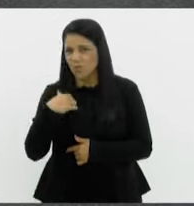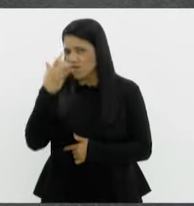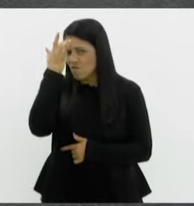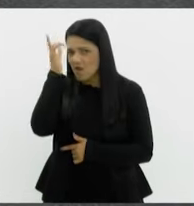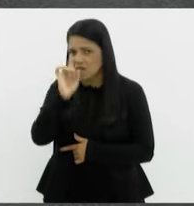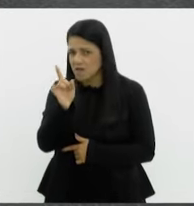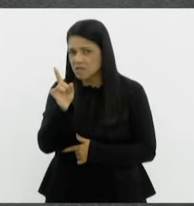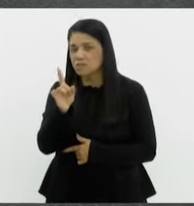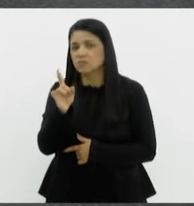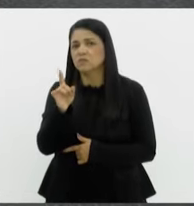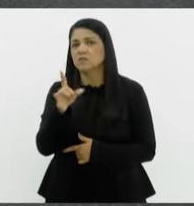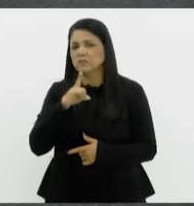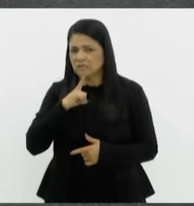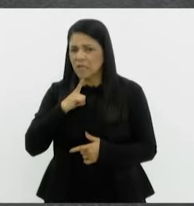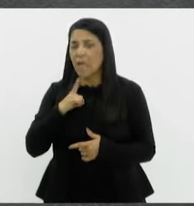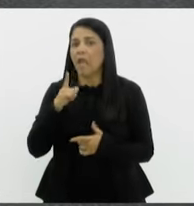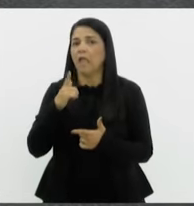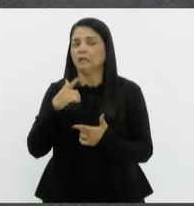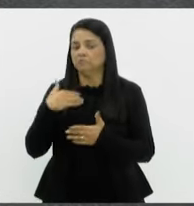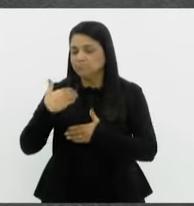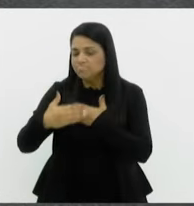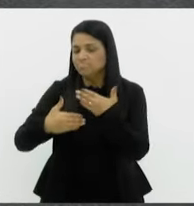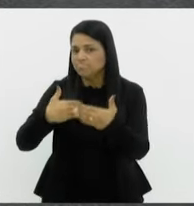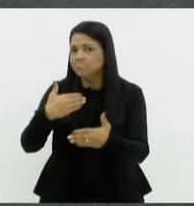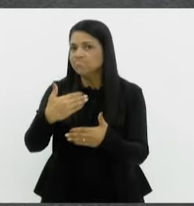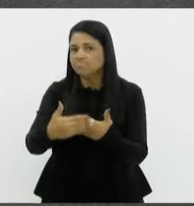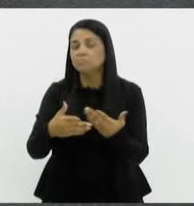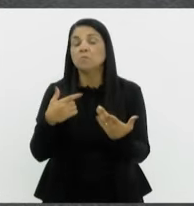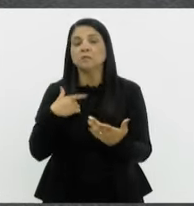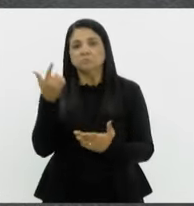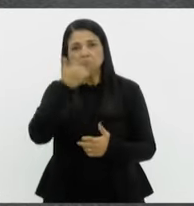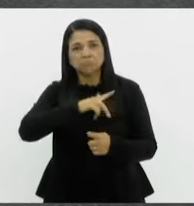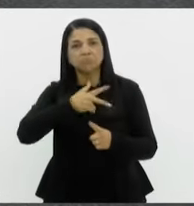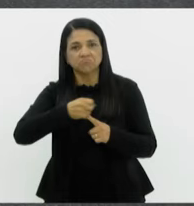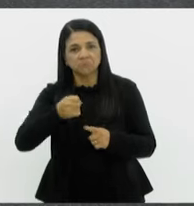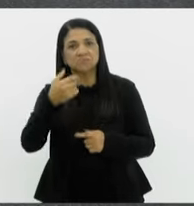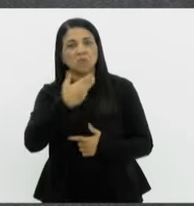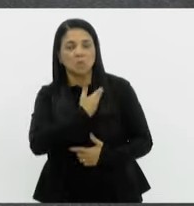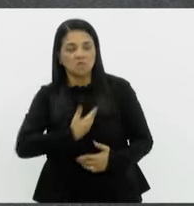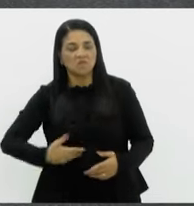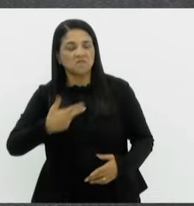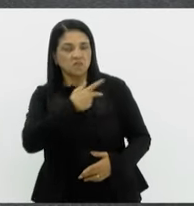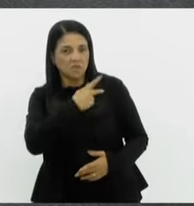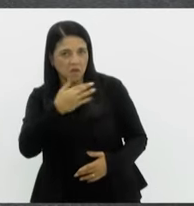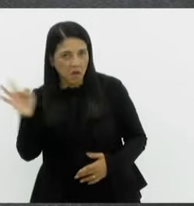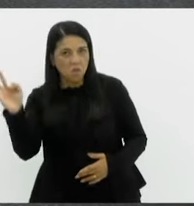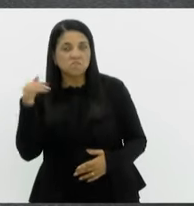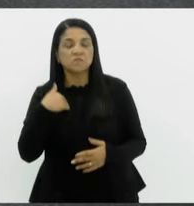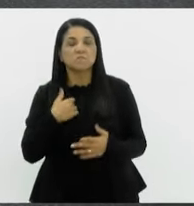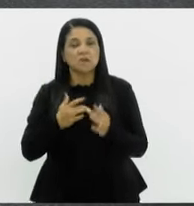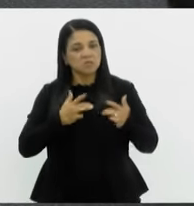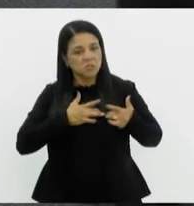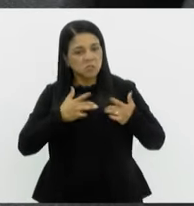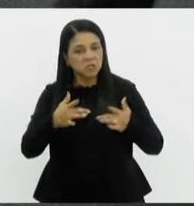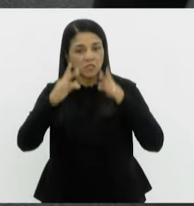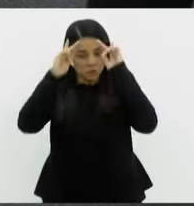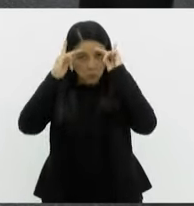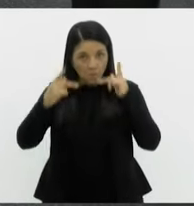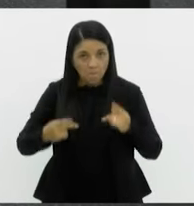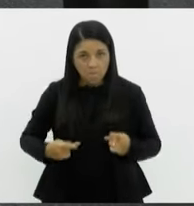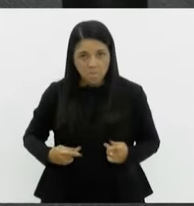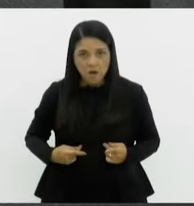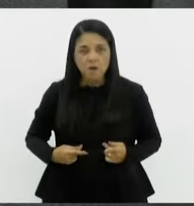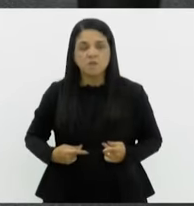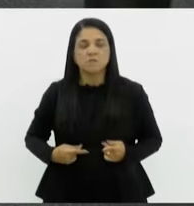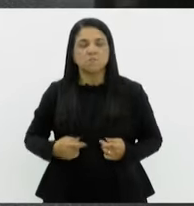burocracia, mas essa burocracia está sendo vencida pelo governo federal para a gente poder prestar solidariedade de maneira humana e